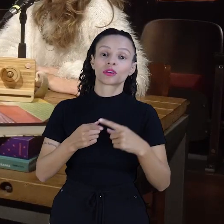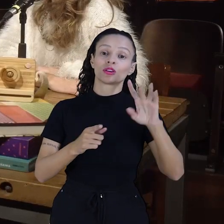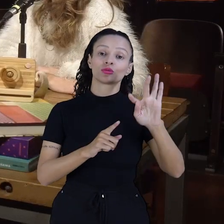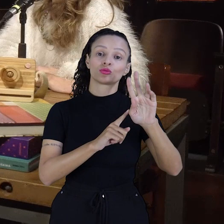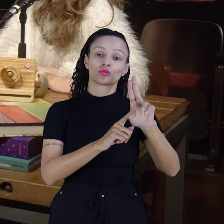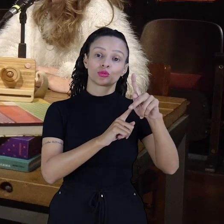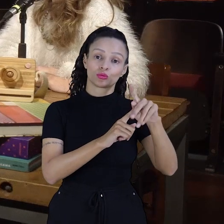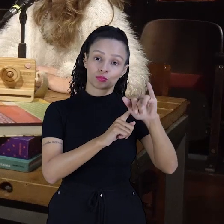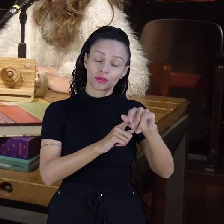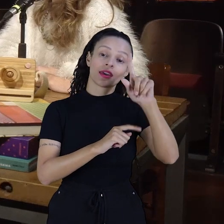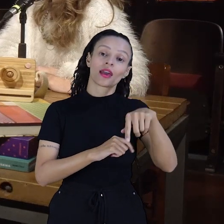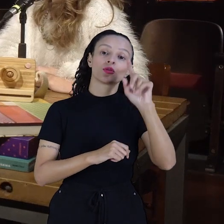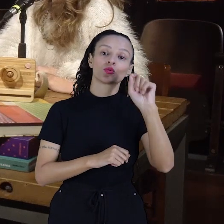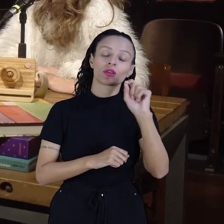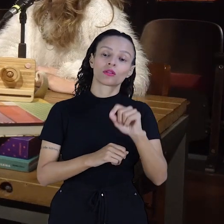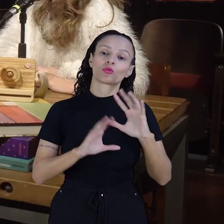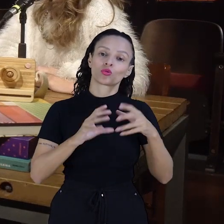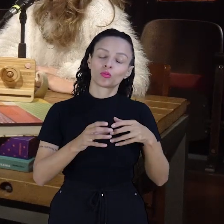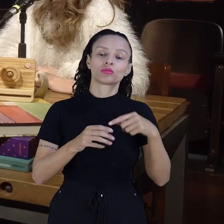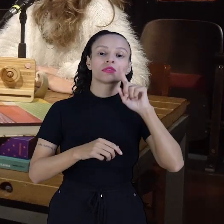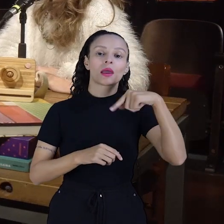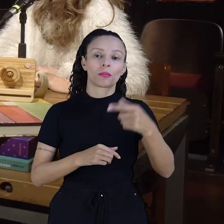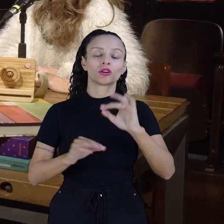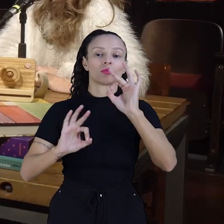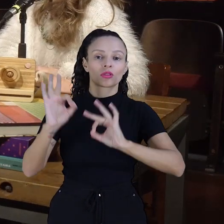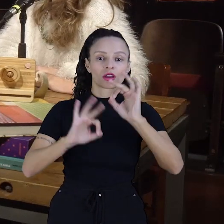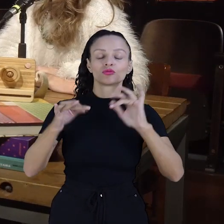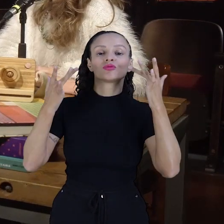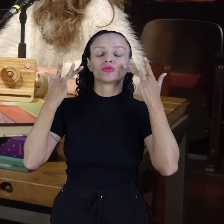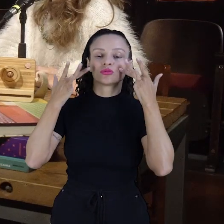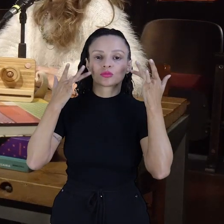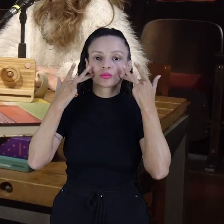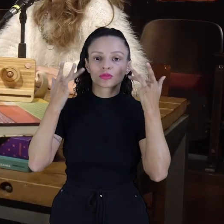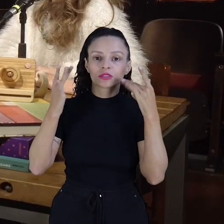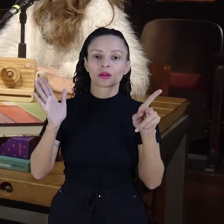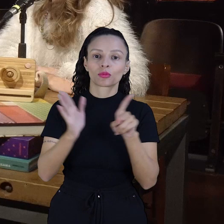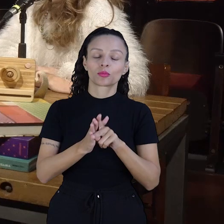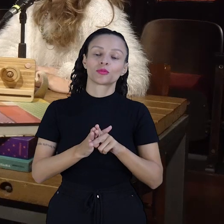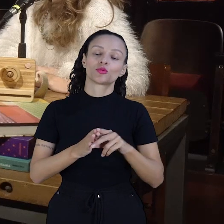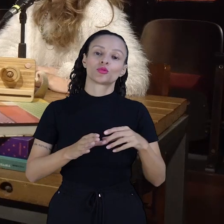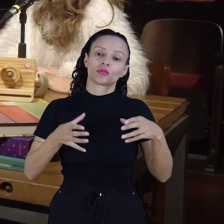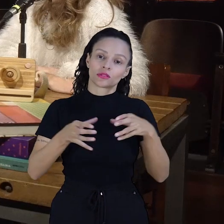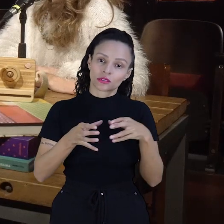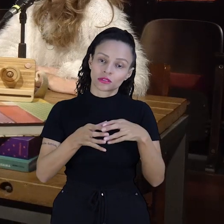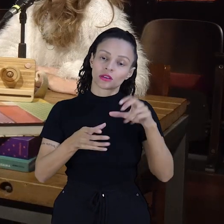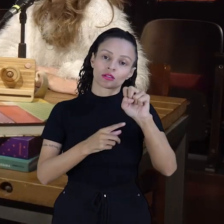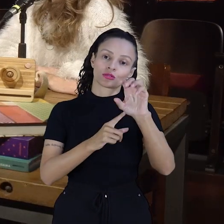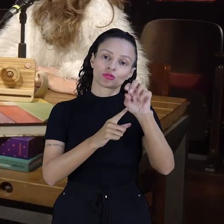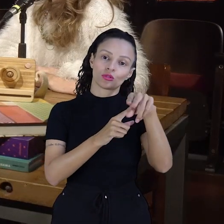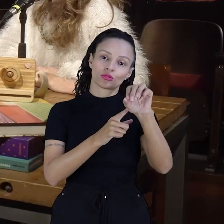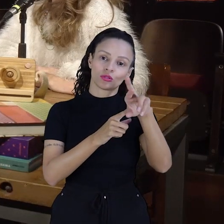porque o Tupi ele se constituiu depois de uma montagem de um espetáculo da Cia